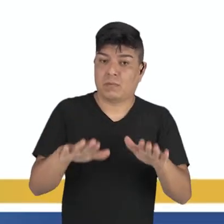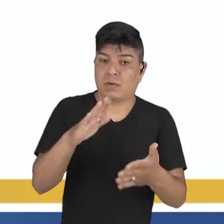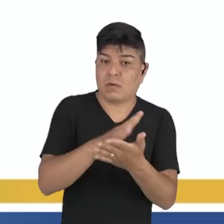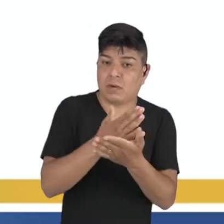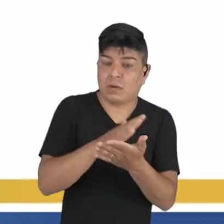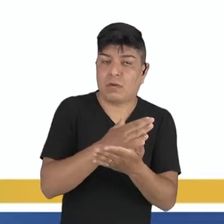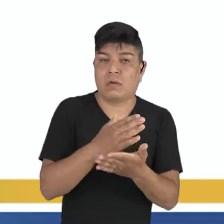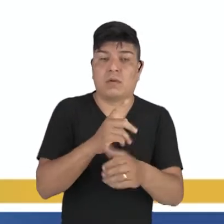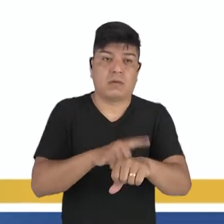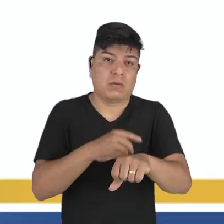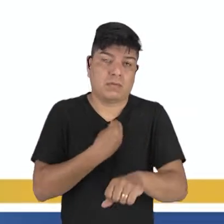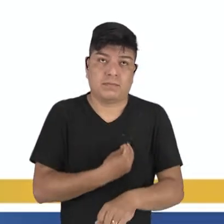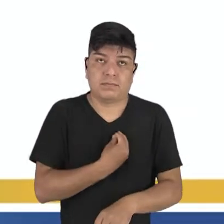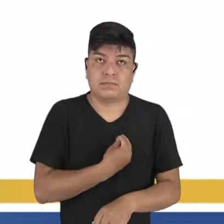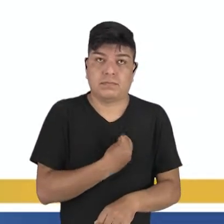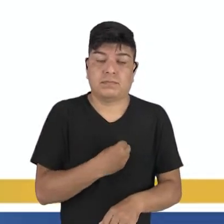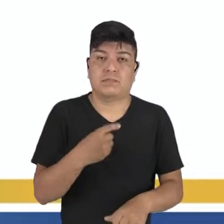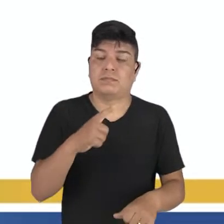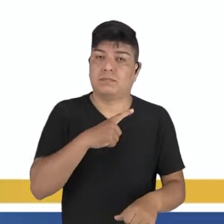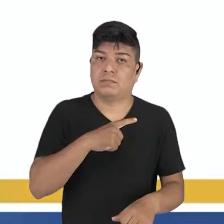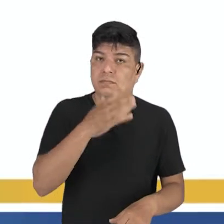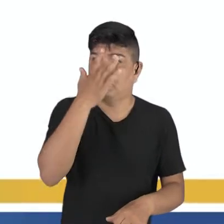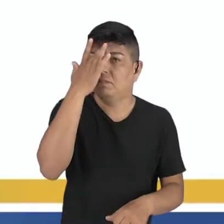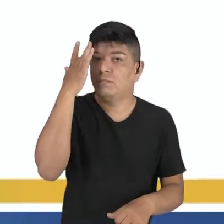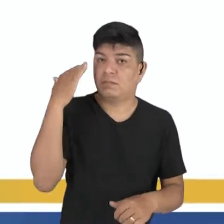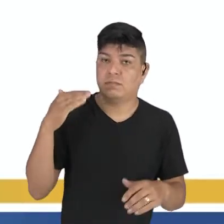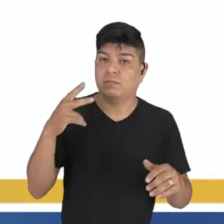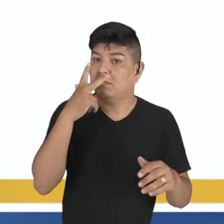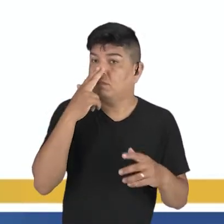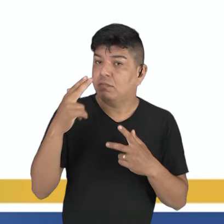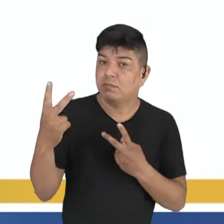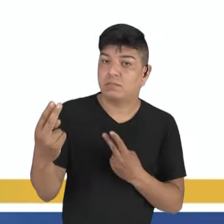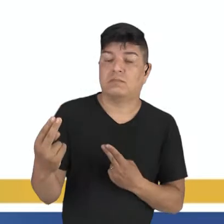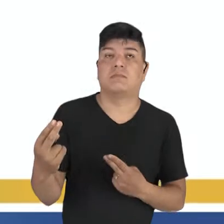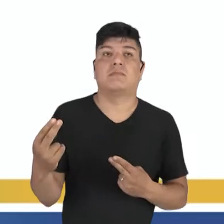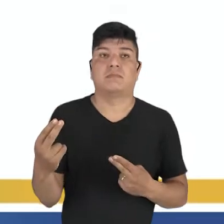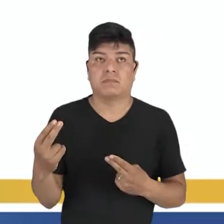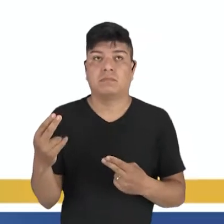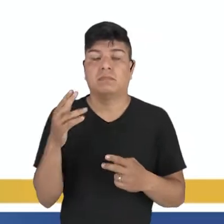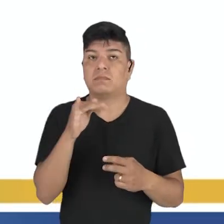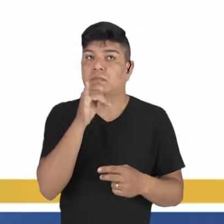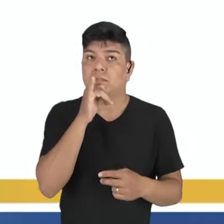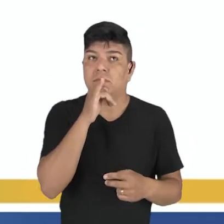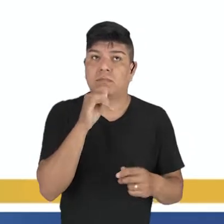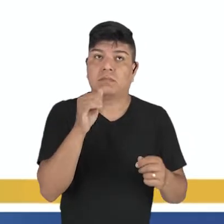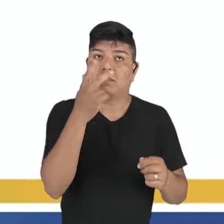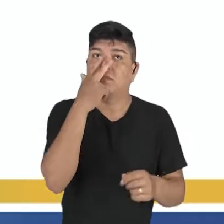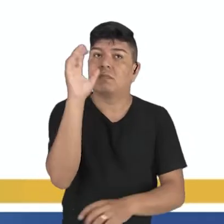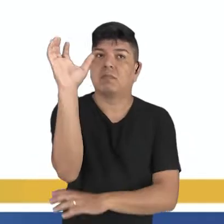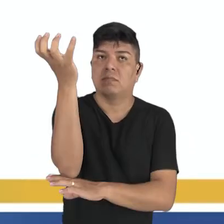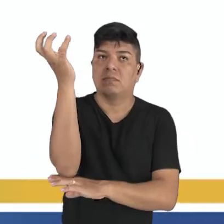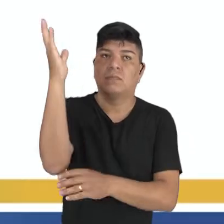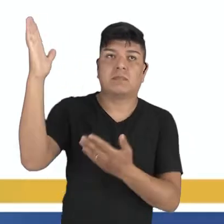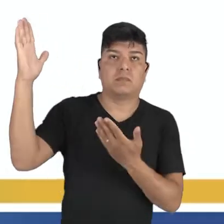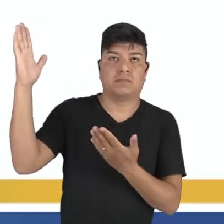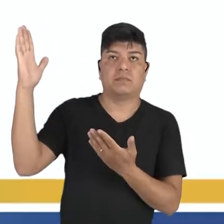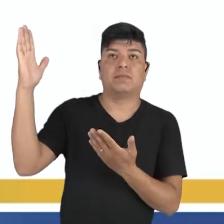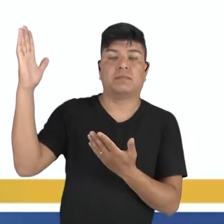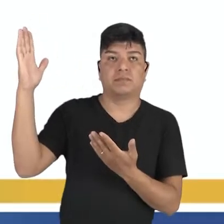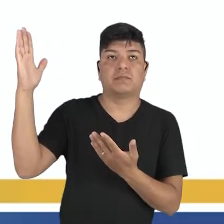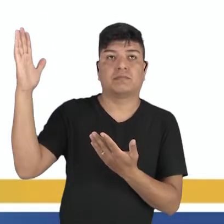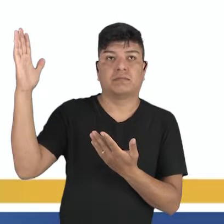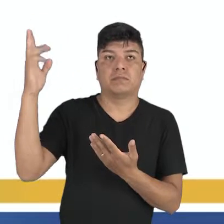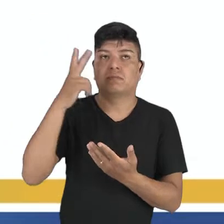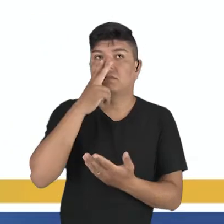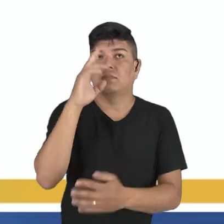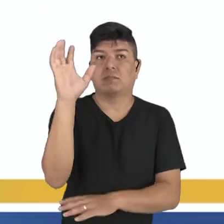evolutiva nós tivemos um ancestral comum. Aquela árvore, ela exemplifica bem, né, o que nós entendemos por evolução. Vejam, se